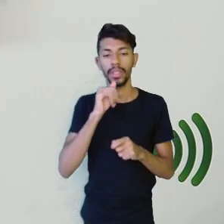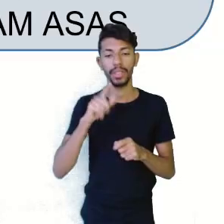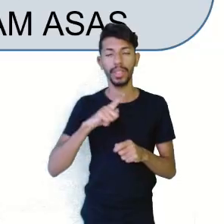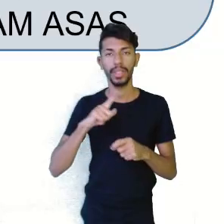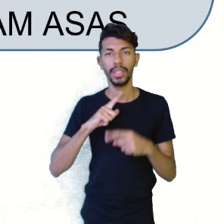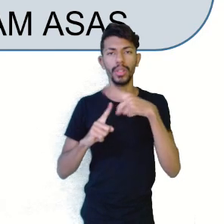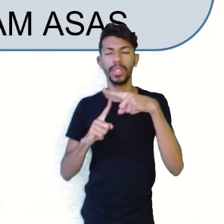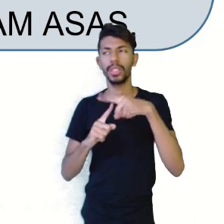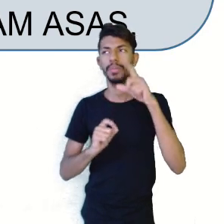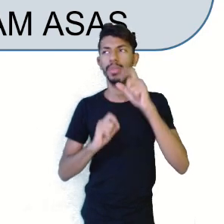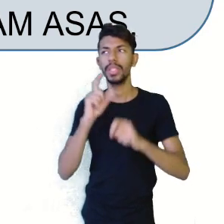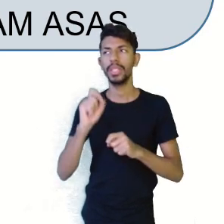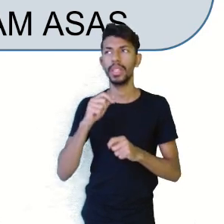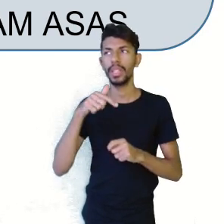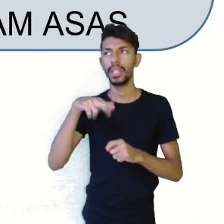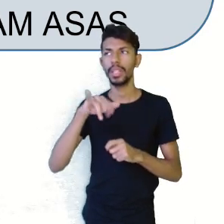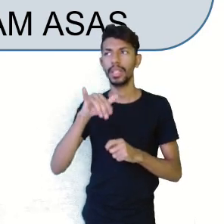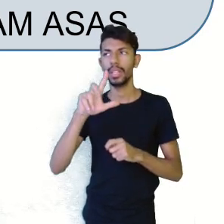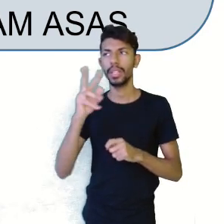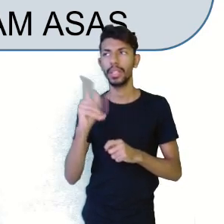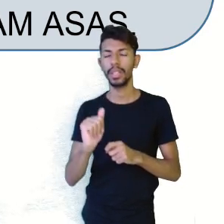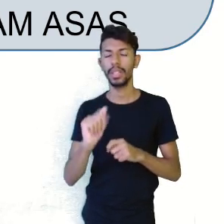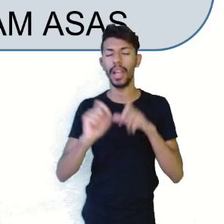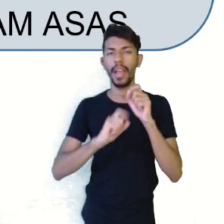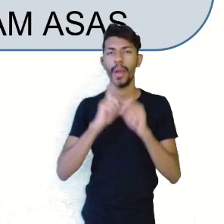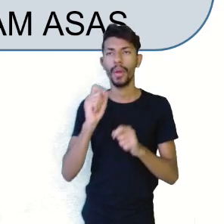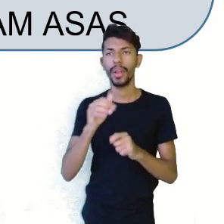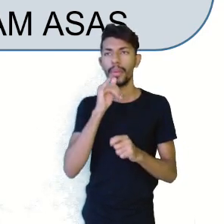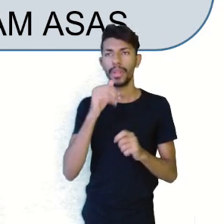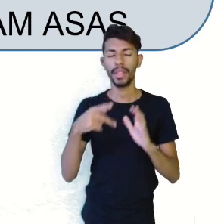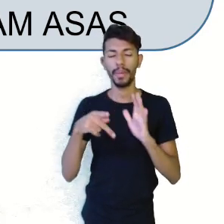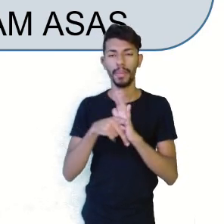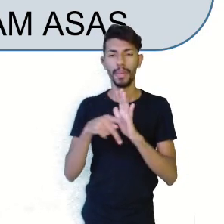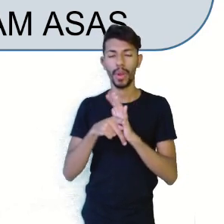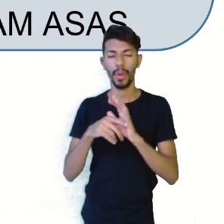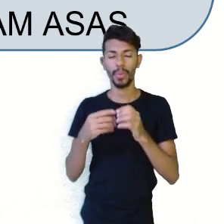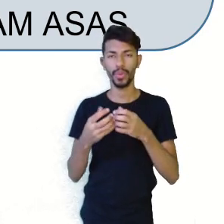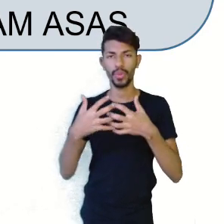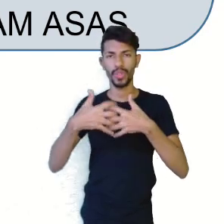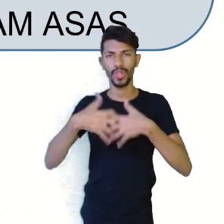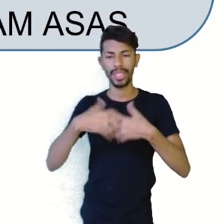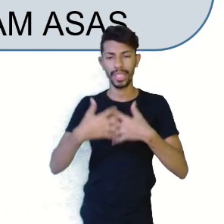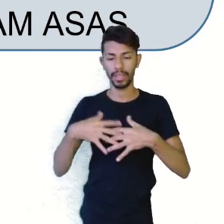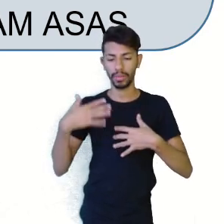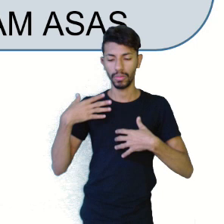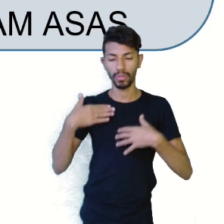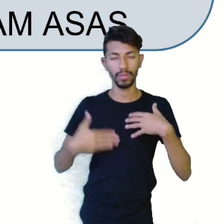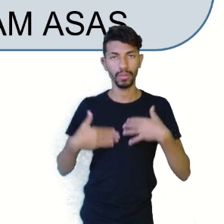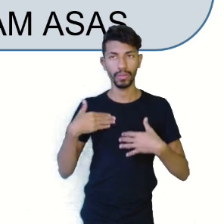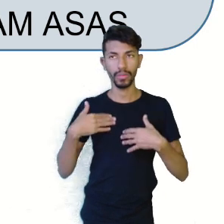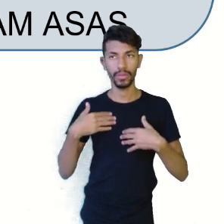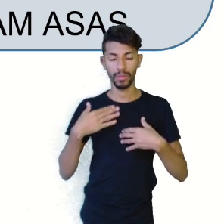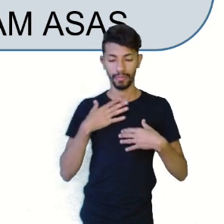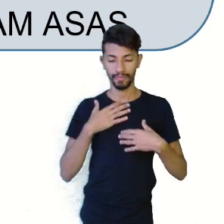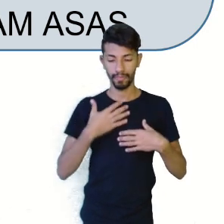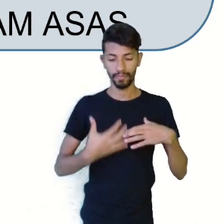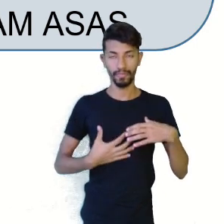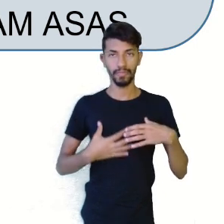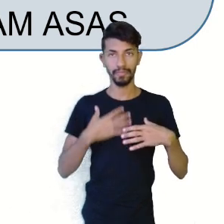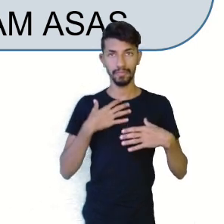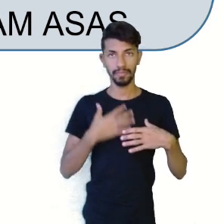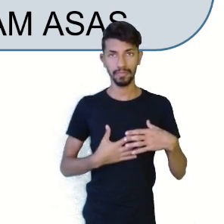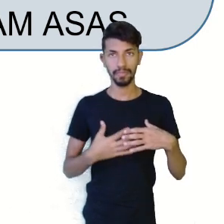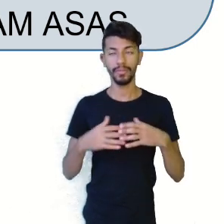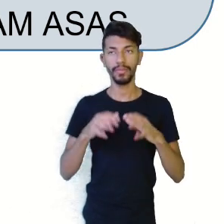temos aí, ó, essa quilha é uma expansão do osso externo. Está mostrando ali no desenho que fica justamente no peito, embaixo do peito